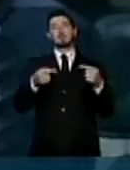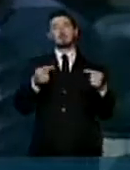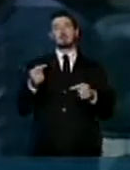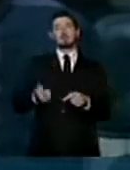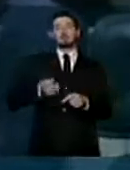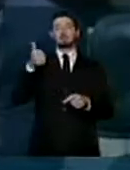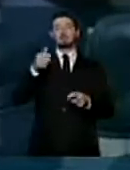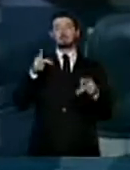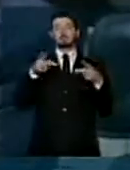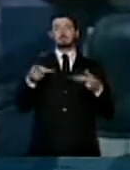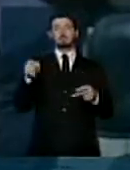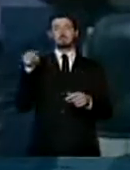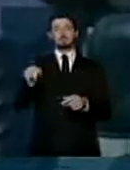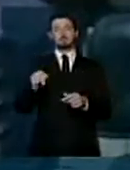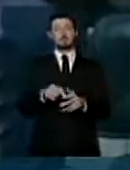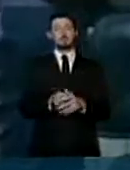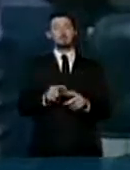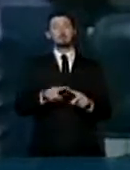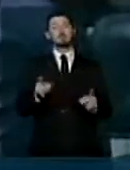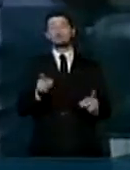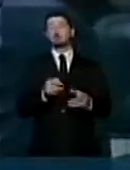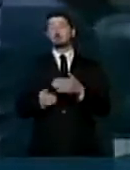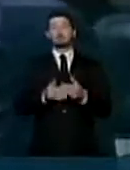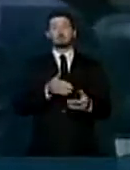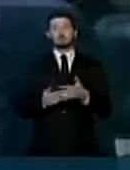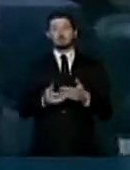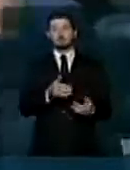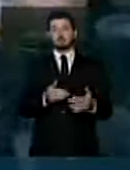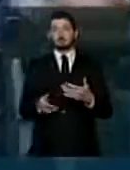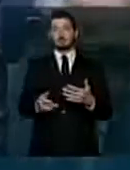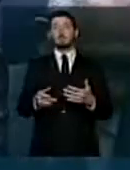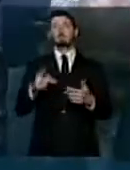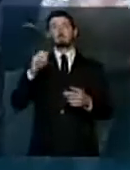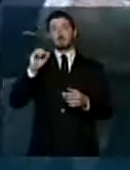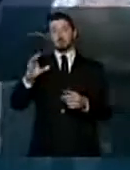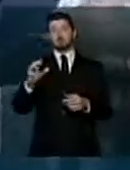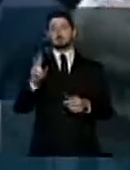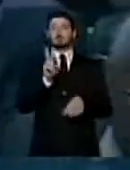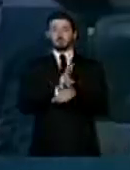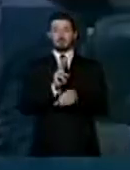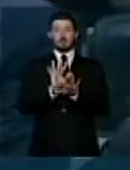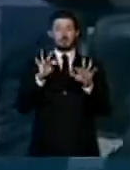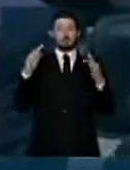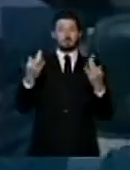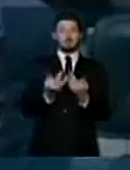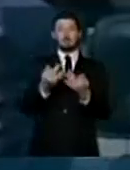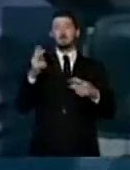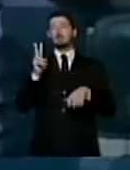melhor esse projeto. Mas, de qualquer maneira, o PSC, que defende a família, defende os princípios cristãos,